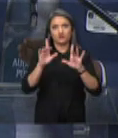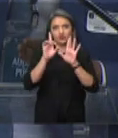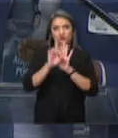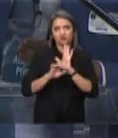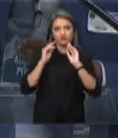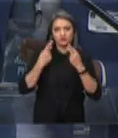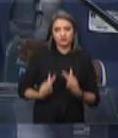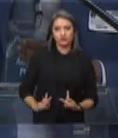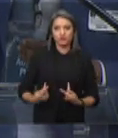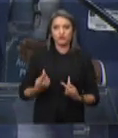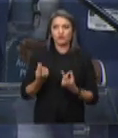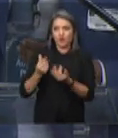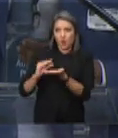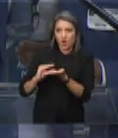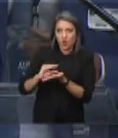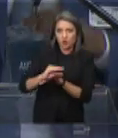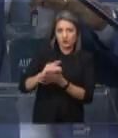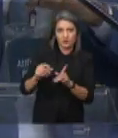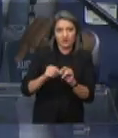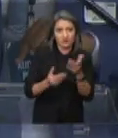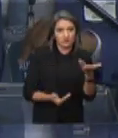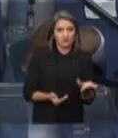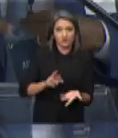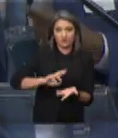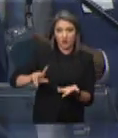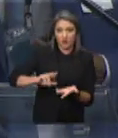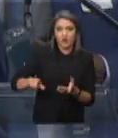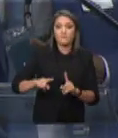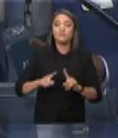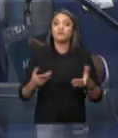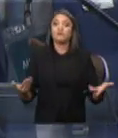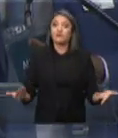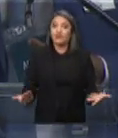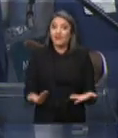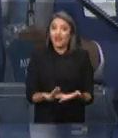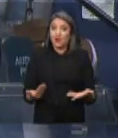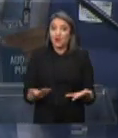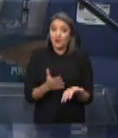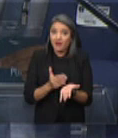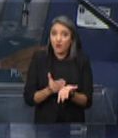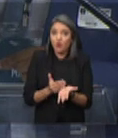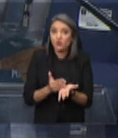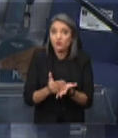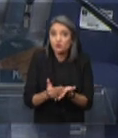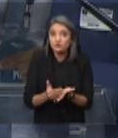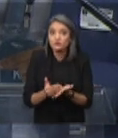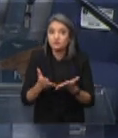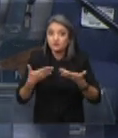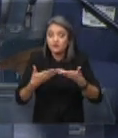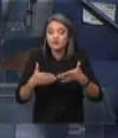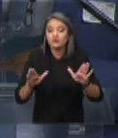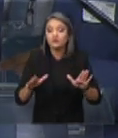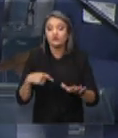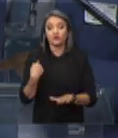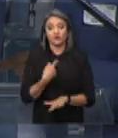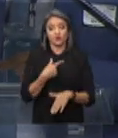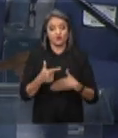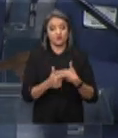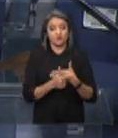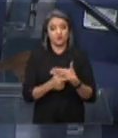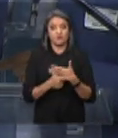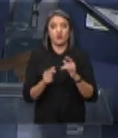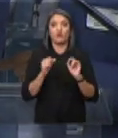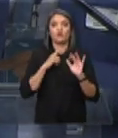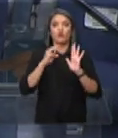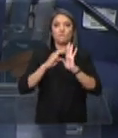ter o recurso para executar diretamente esse serviços mas nesse momento inicial de implantação é a nossa tarefa é trazer